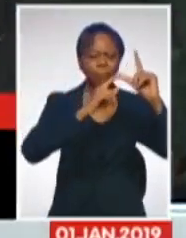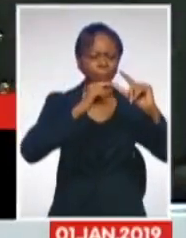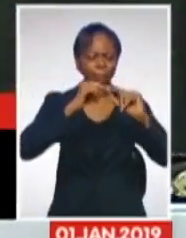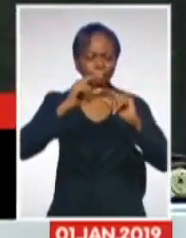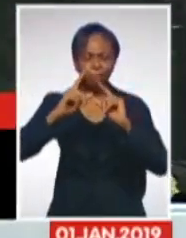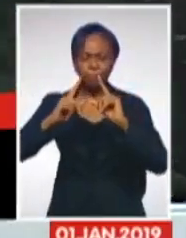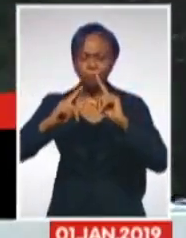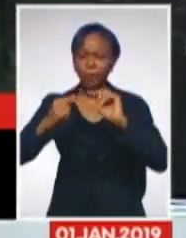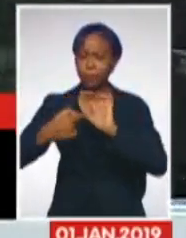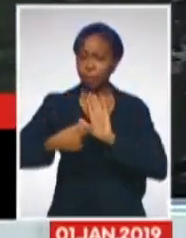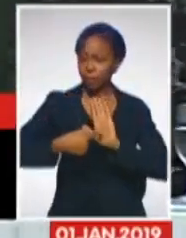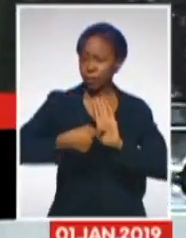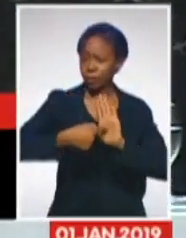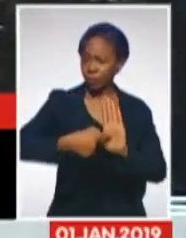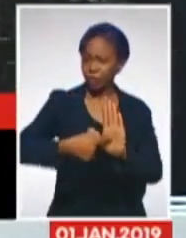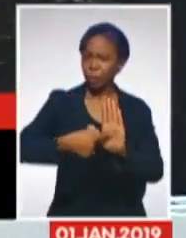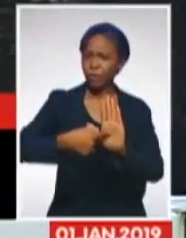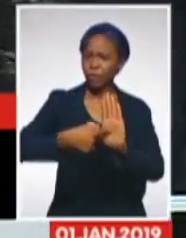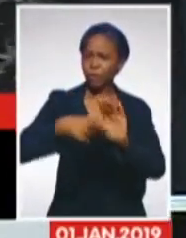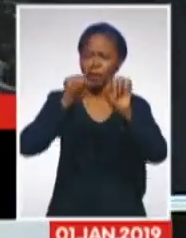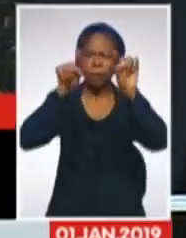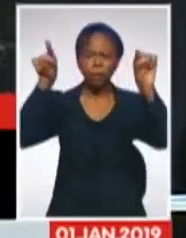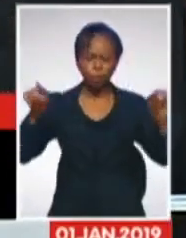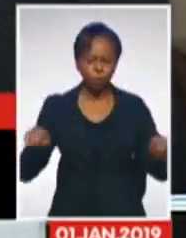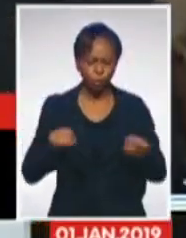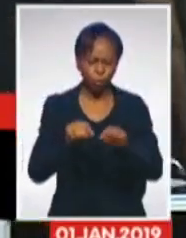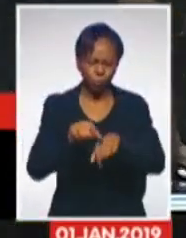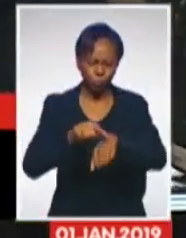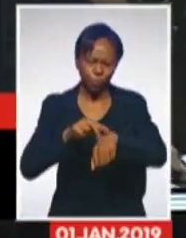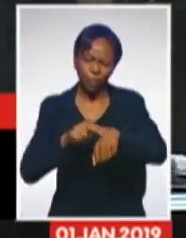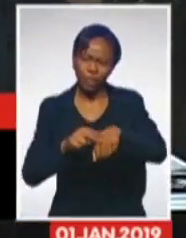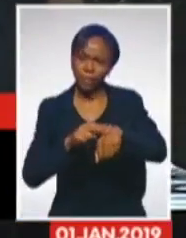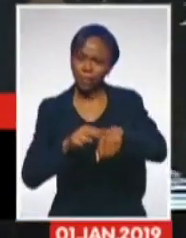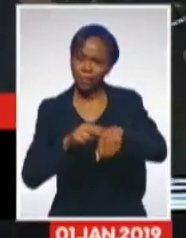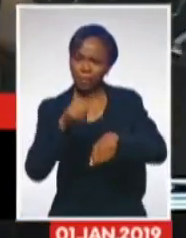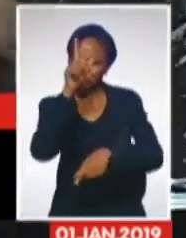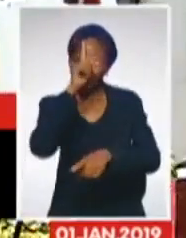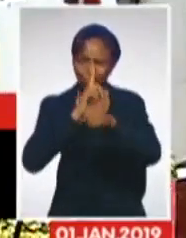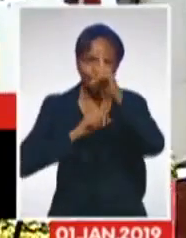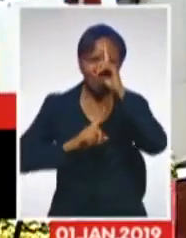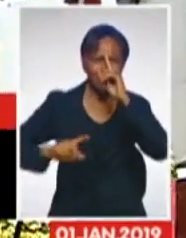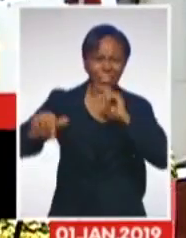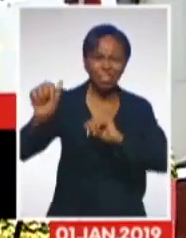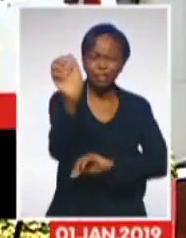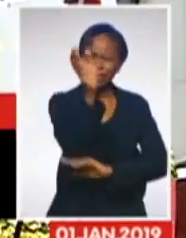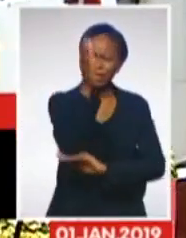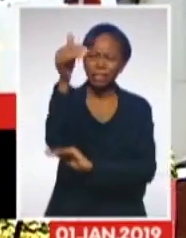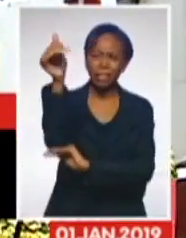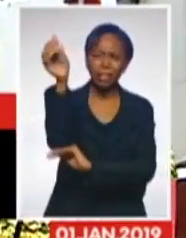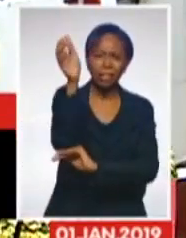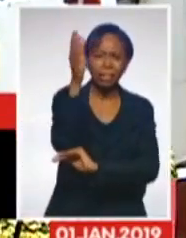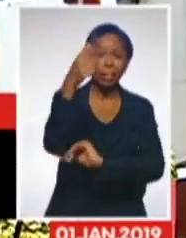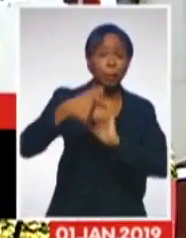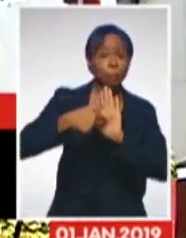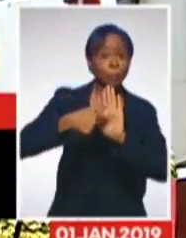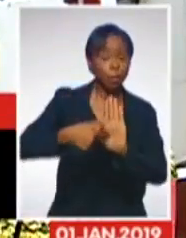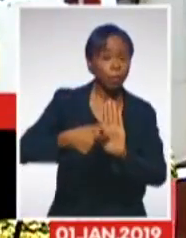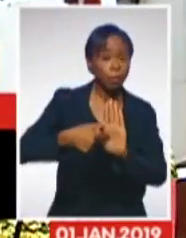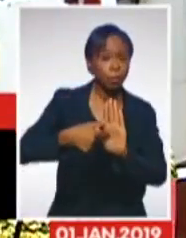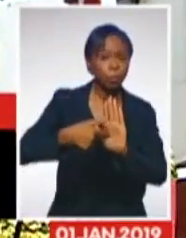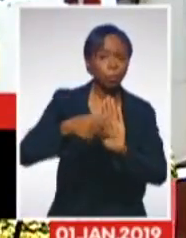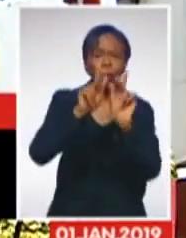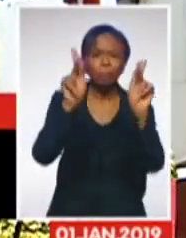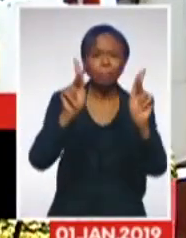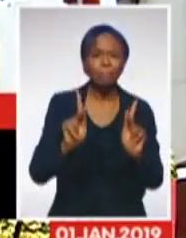estrelado, e digo verde louro dessa flâmula,